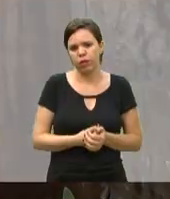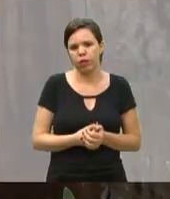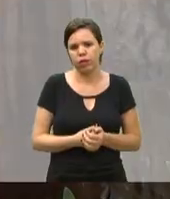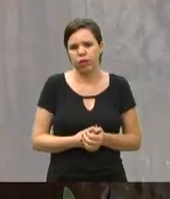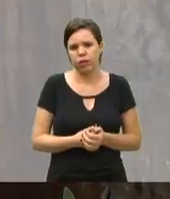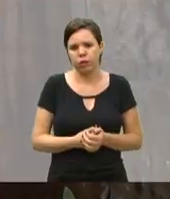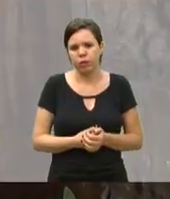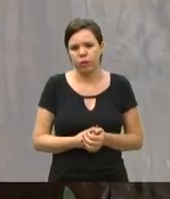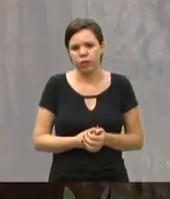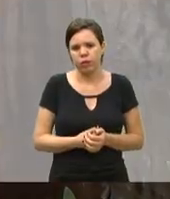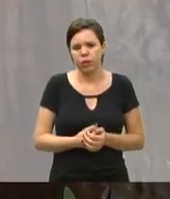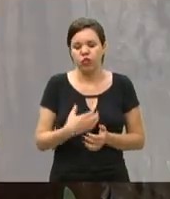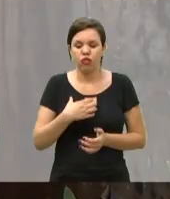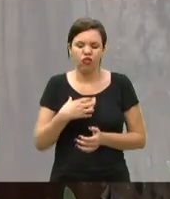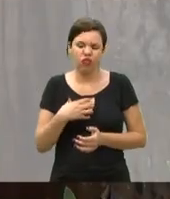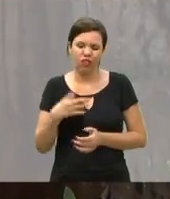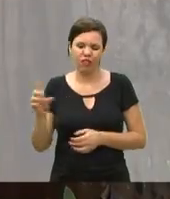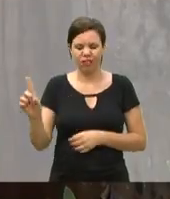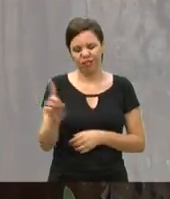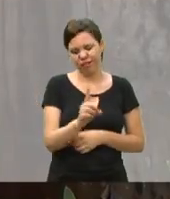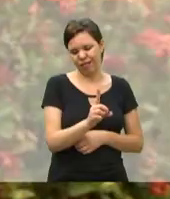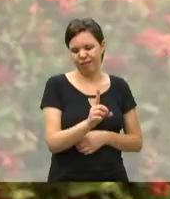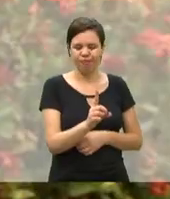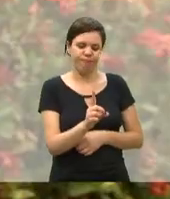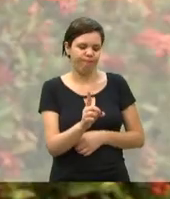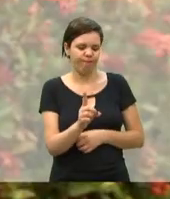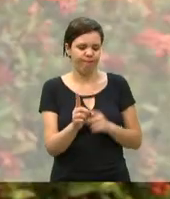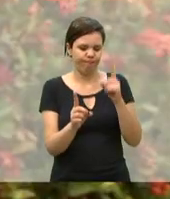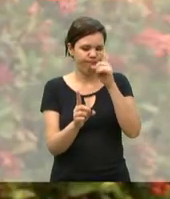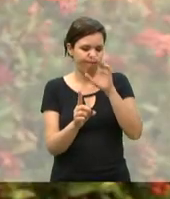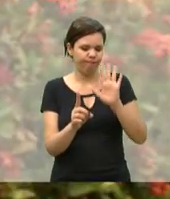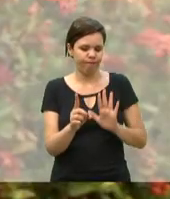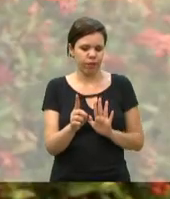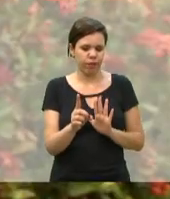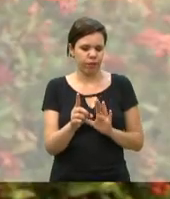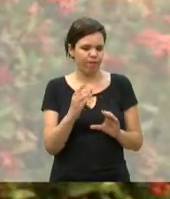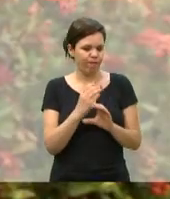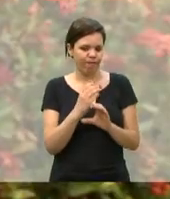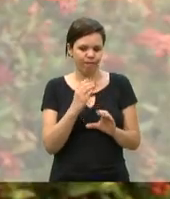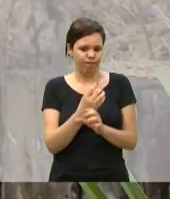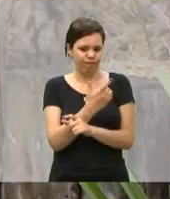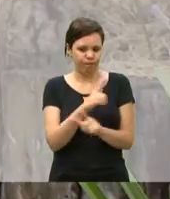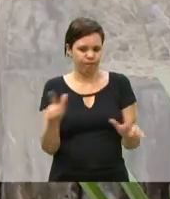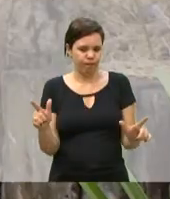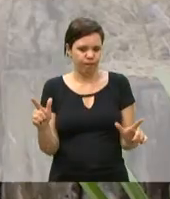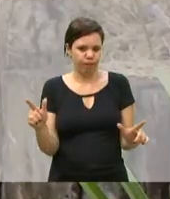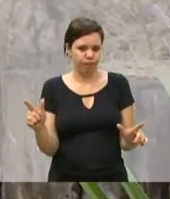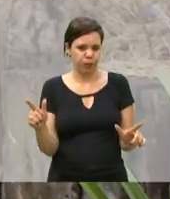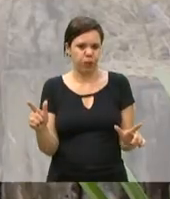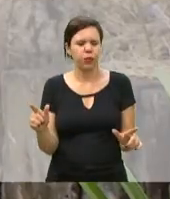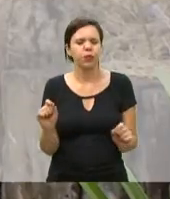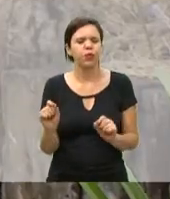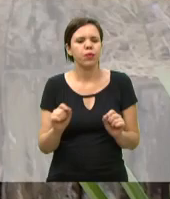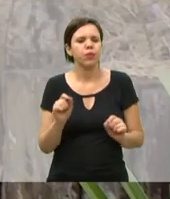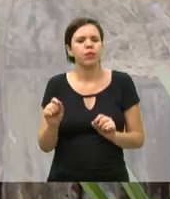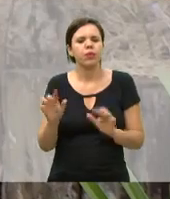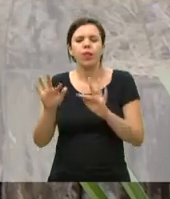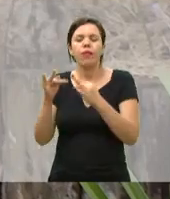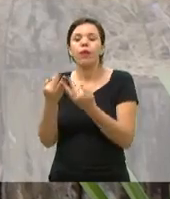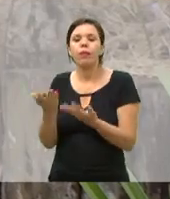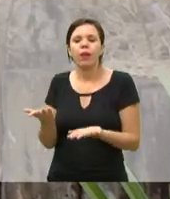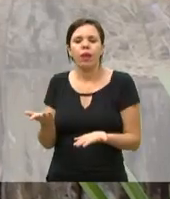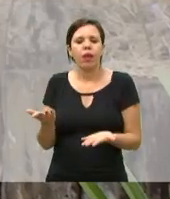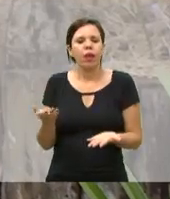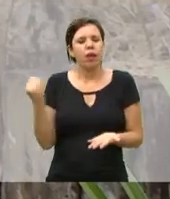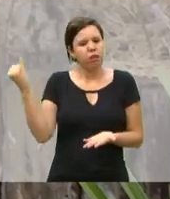vezes chega... Do jeito que chegou aqui, é, né? Com uma ausência total de comunicação. É, a questão da família